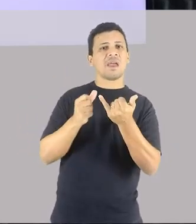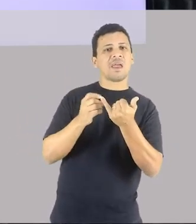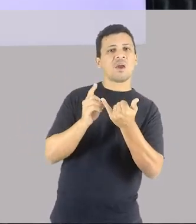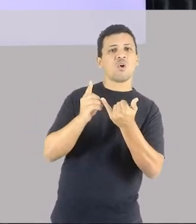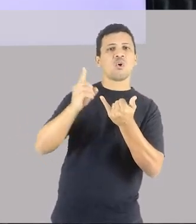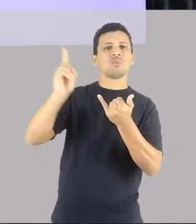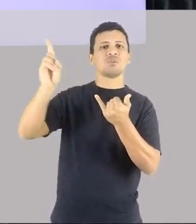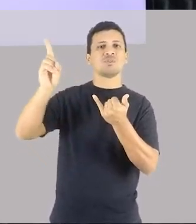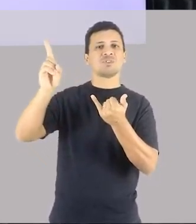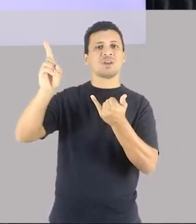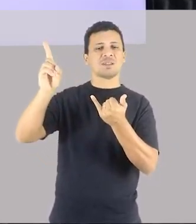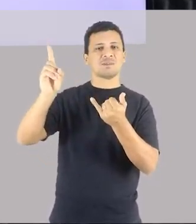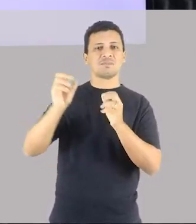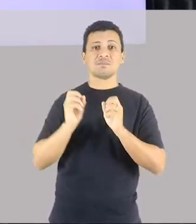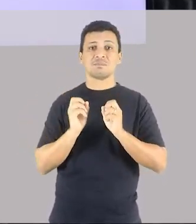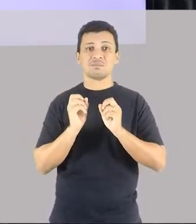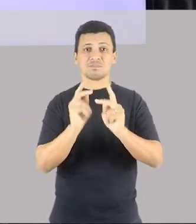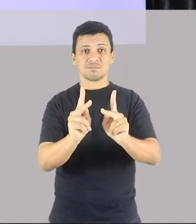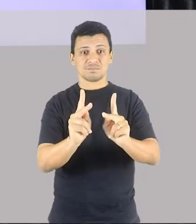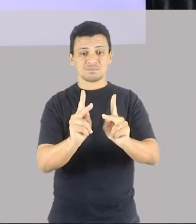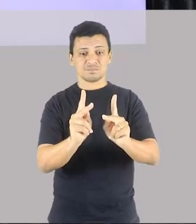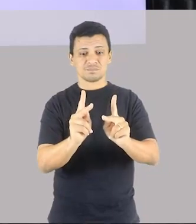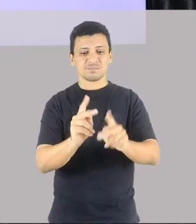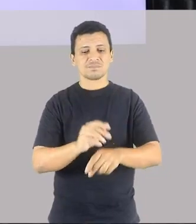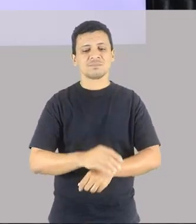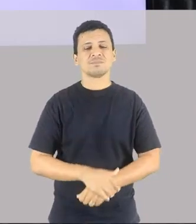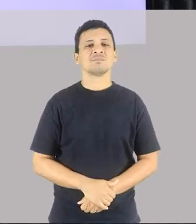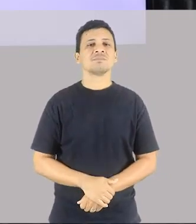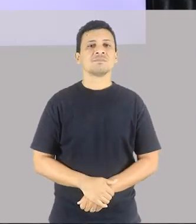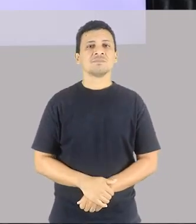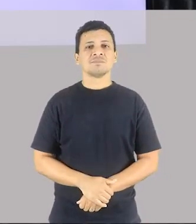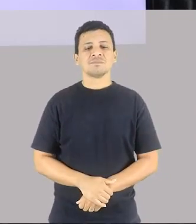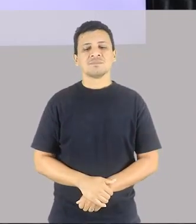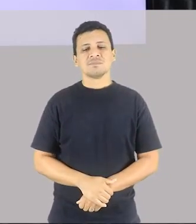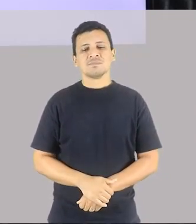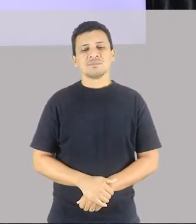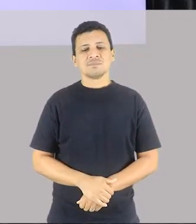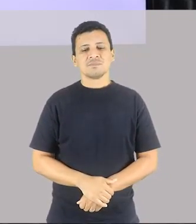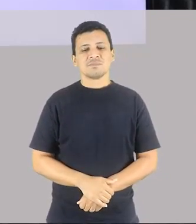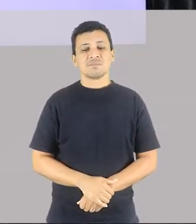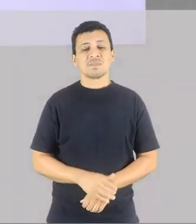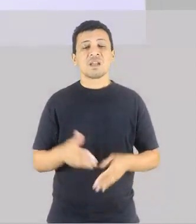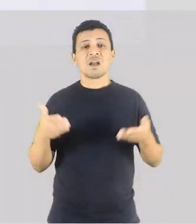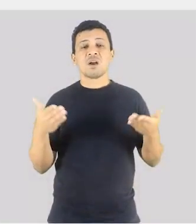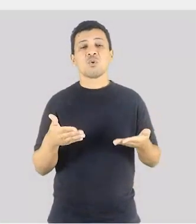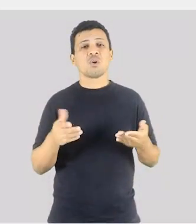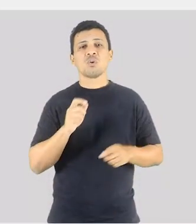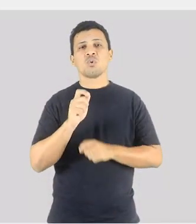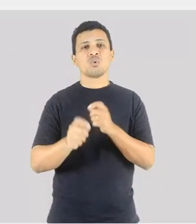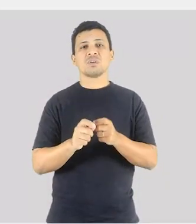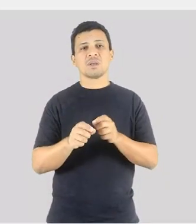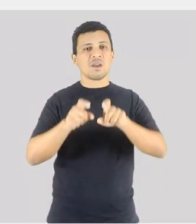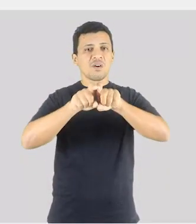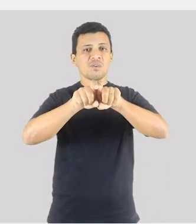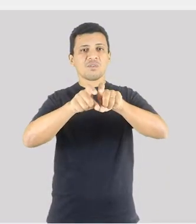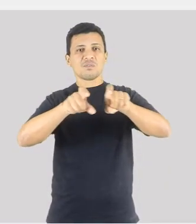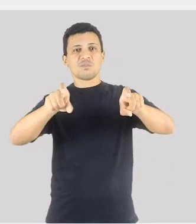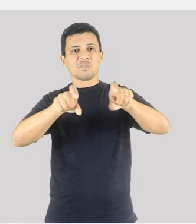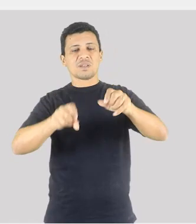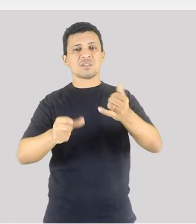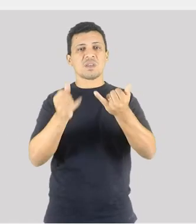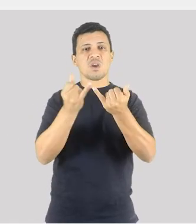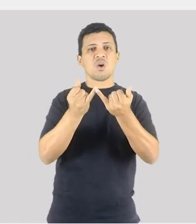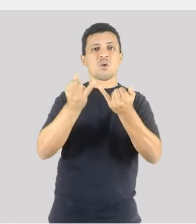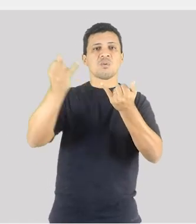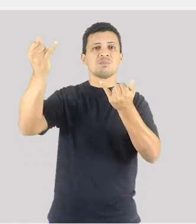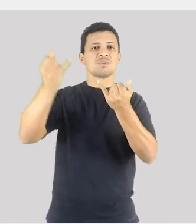objetiva direta. Tudo bem? Tudo tranquilo? Bom, vamos lá. Agora vamos falar das objetivas indiretas na